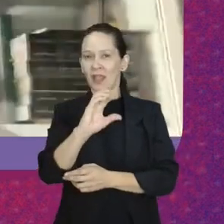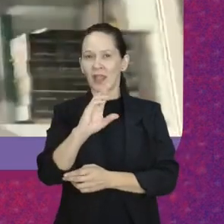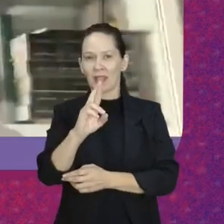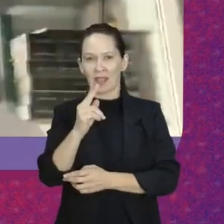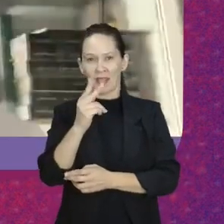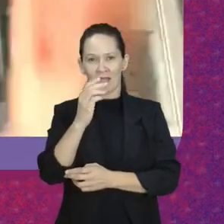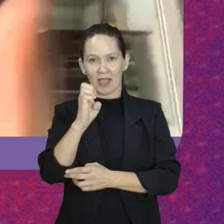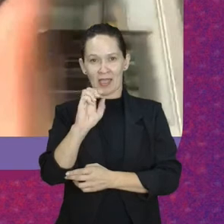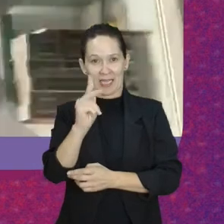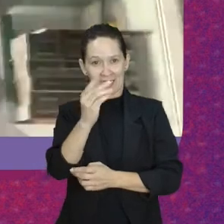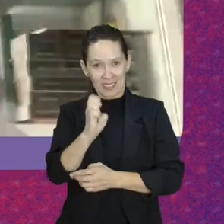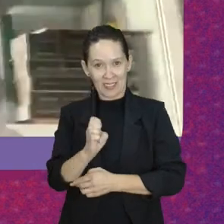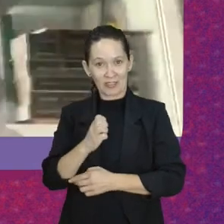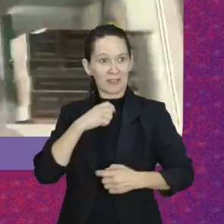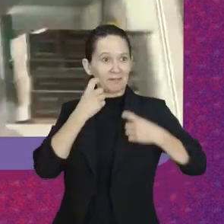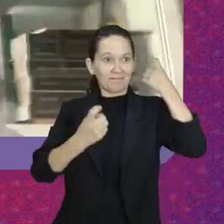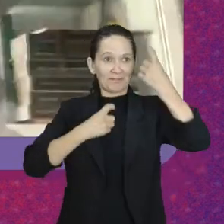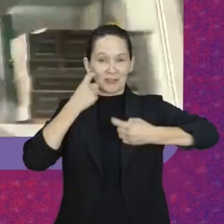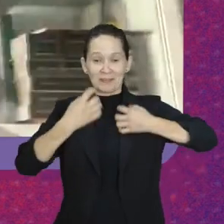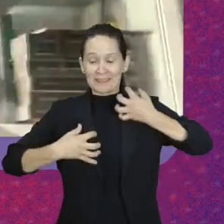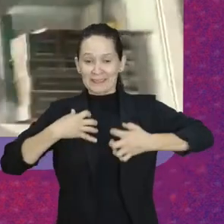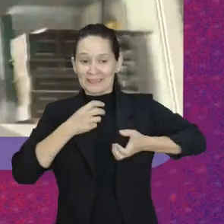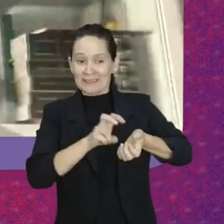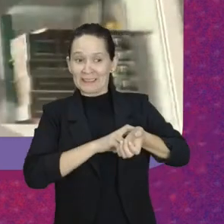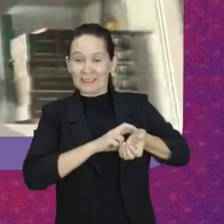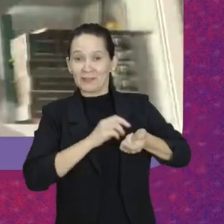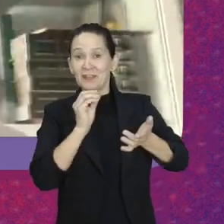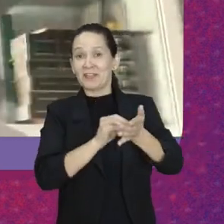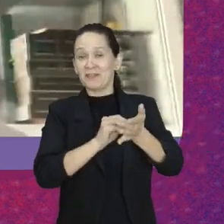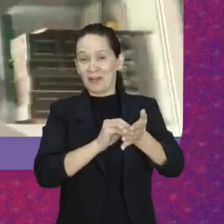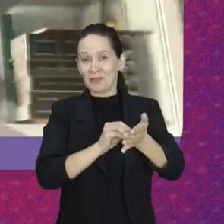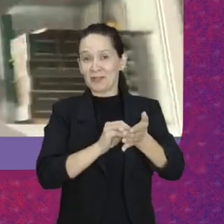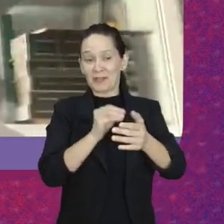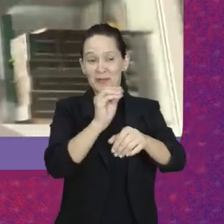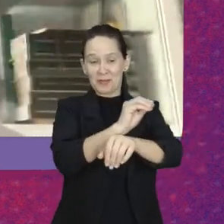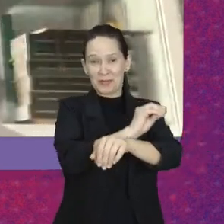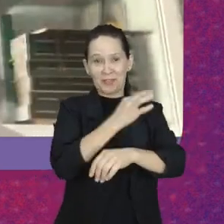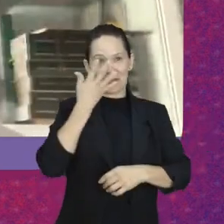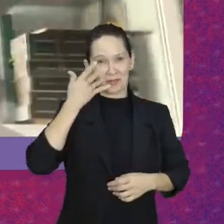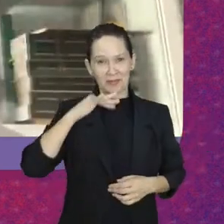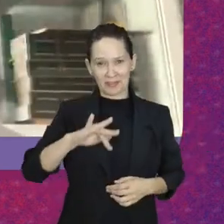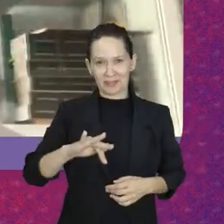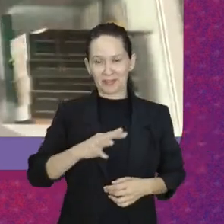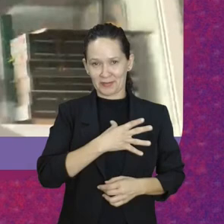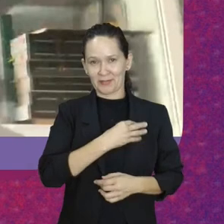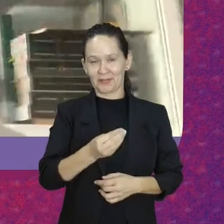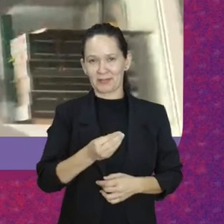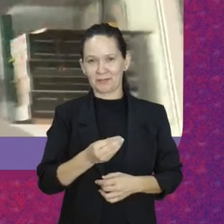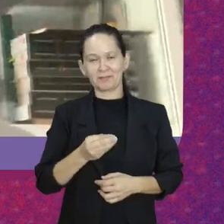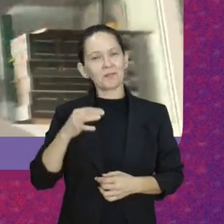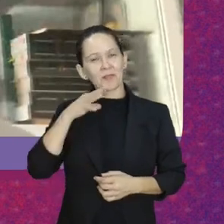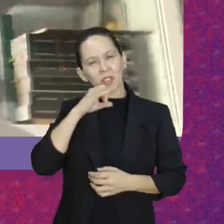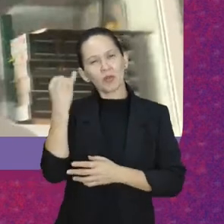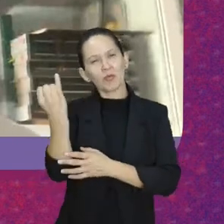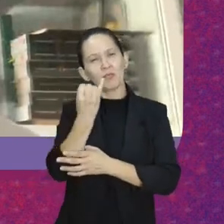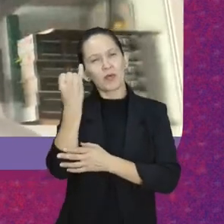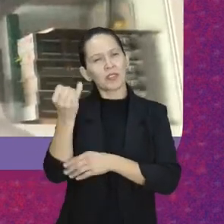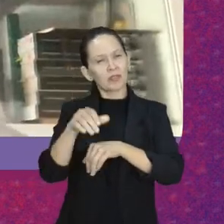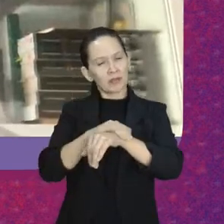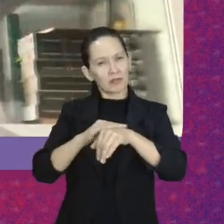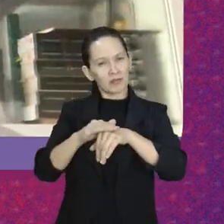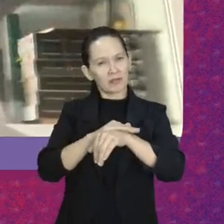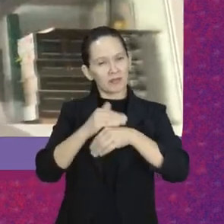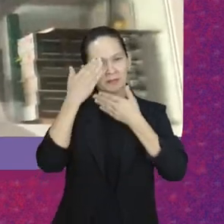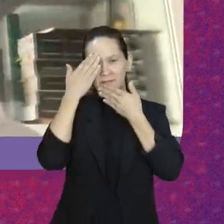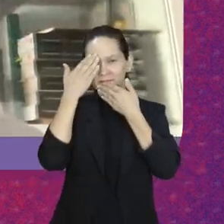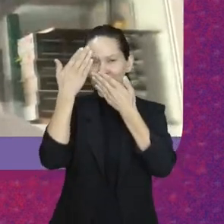desassossego que as mães experimentam por conta dessa questão. Então, eu acho que essa conversa foi muito importante, quero